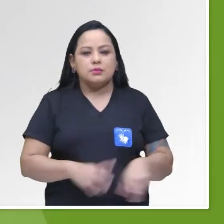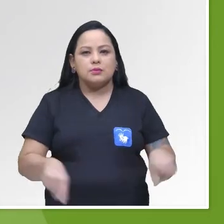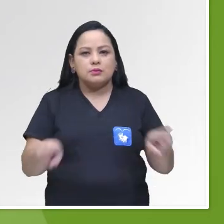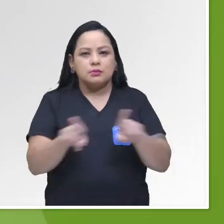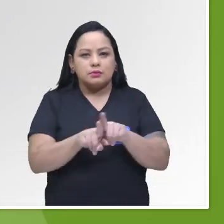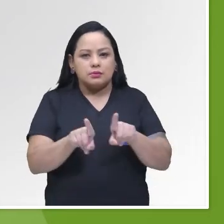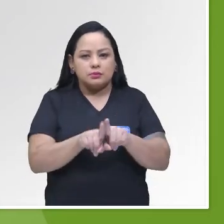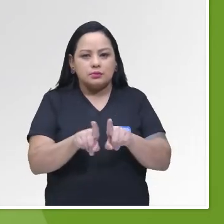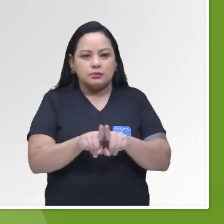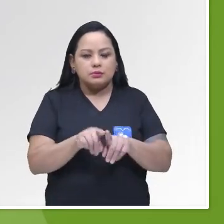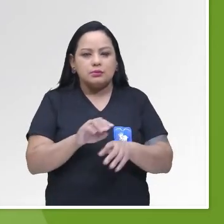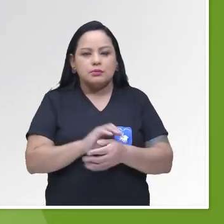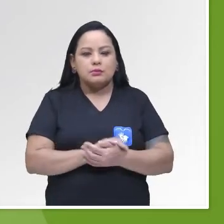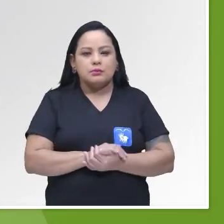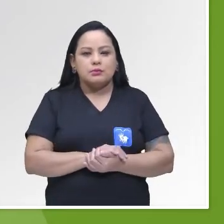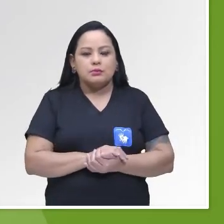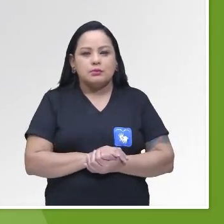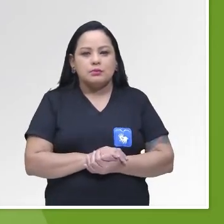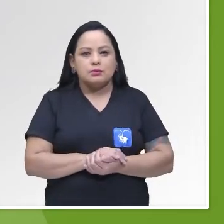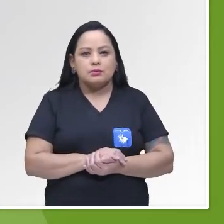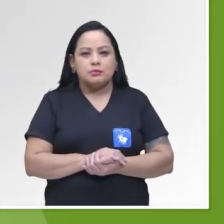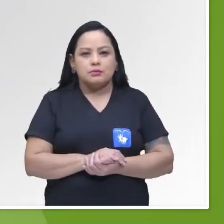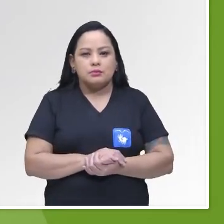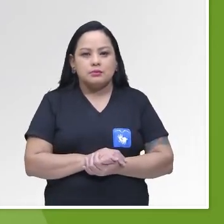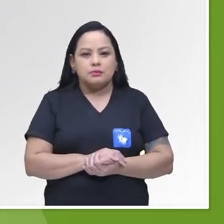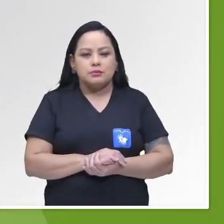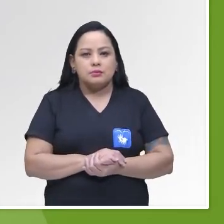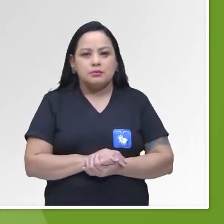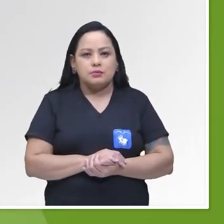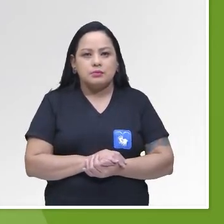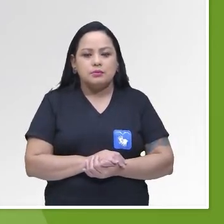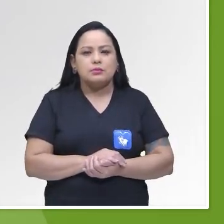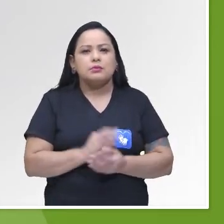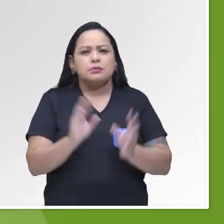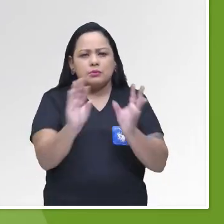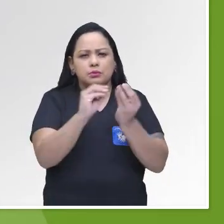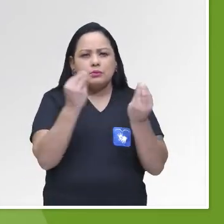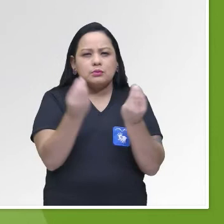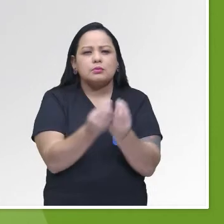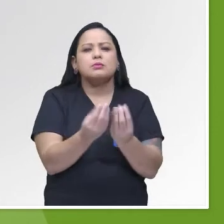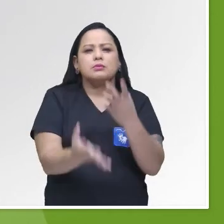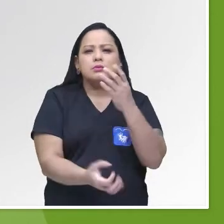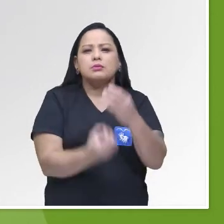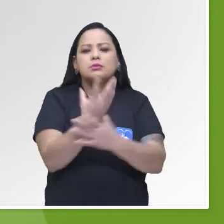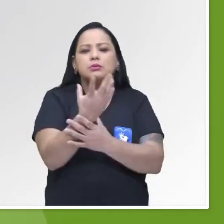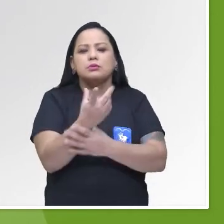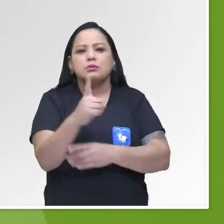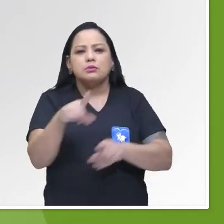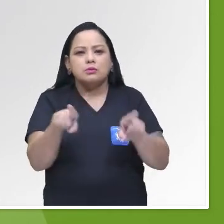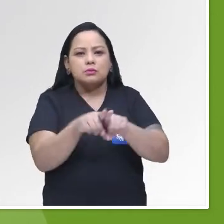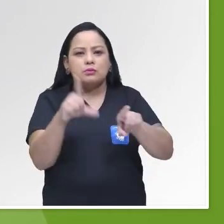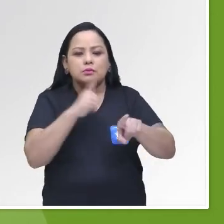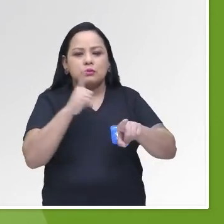também essa reação química, ela